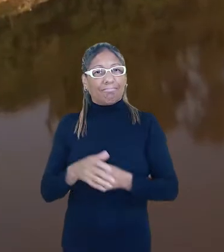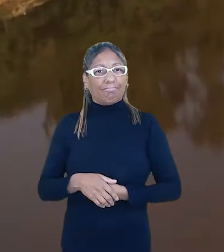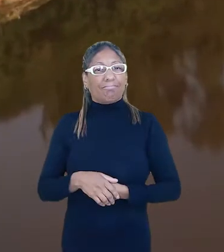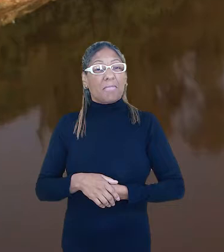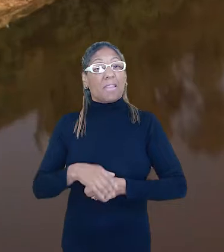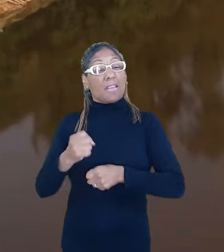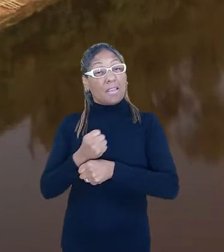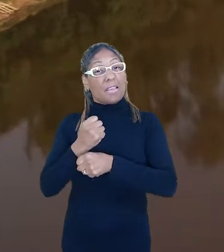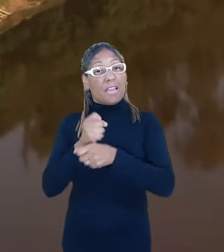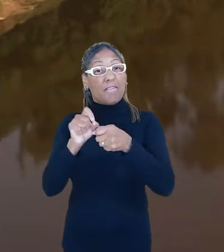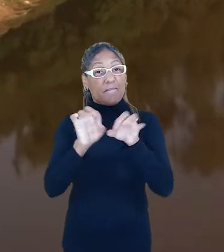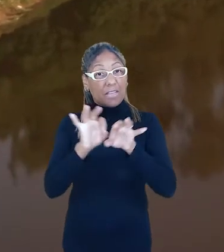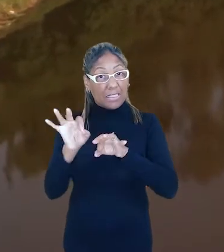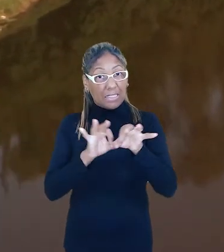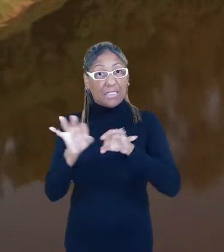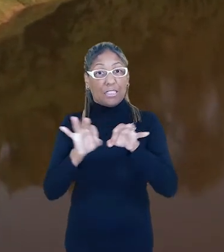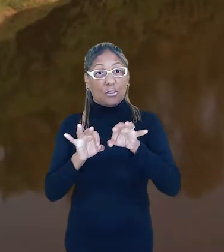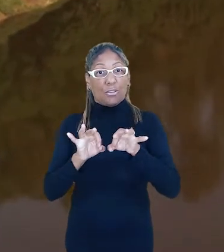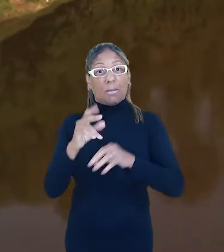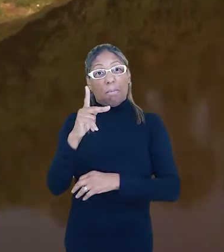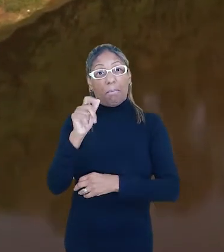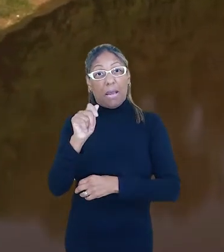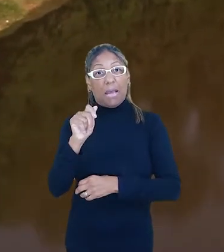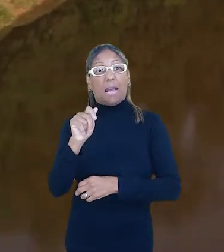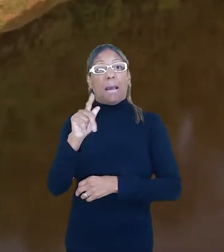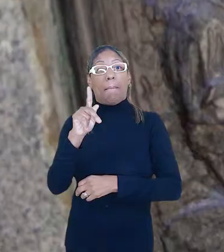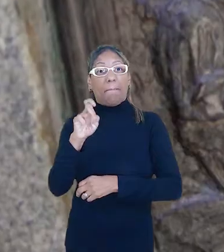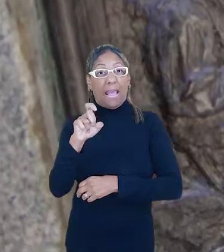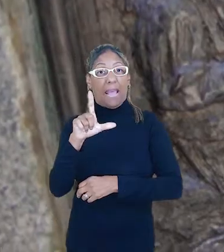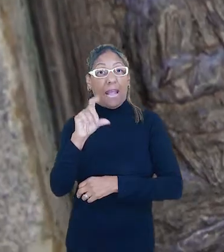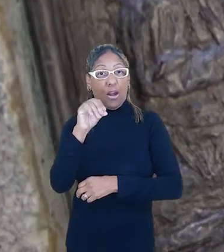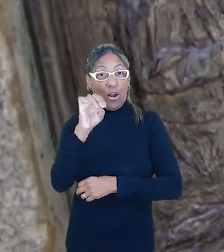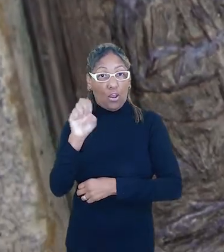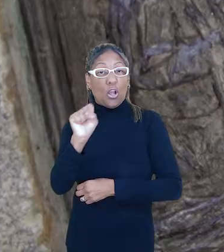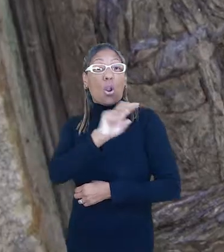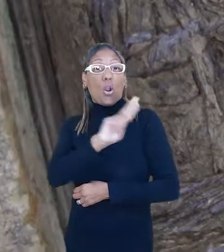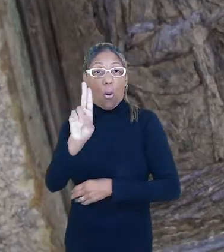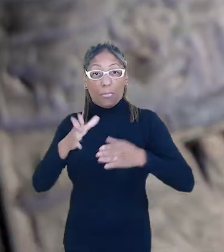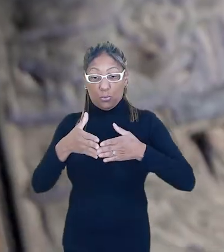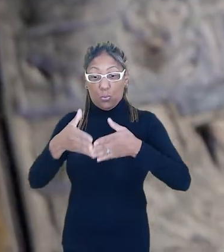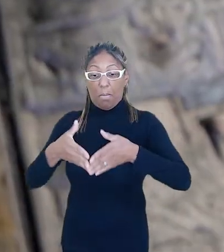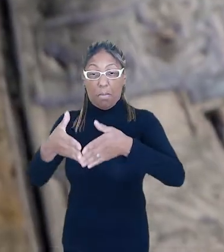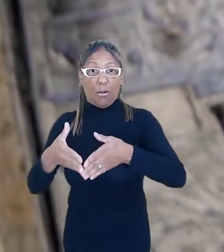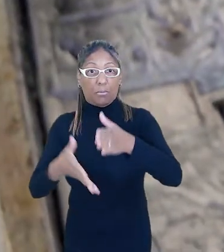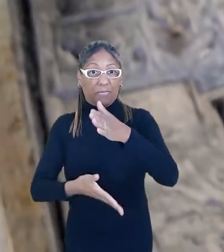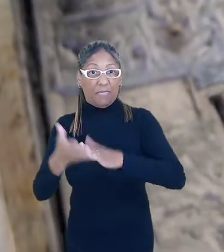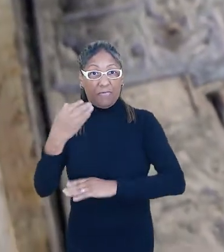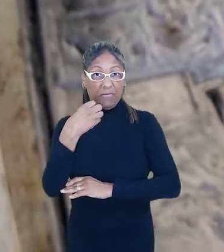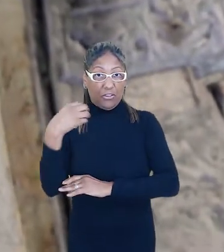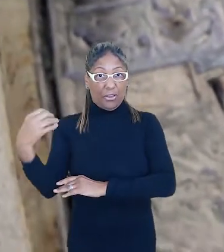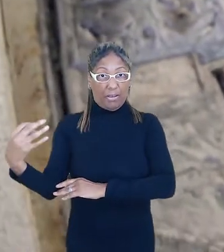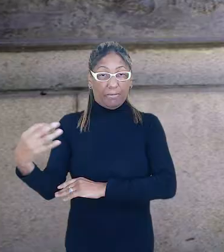guaianazes que fabricavam os batelões, os barcos que eles usavam para viajar.